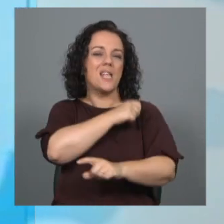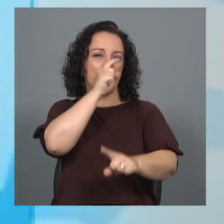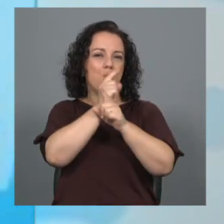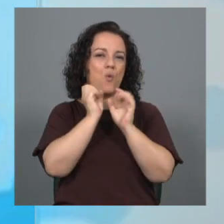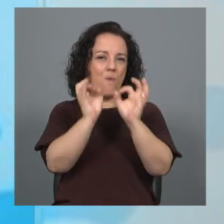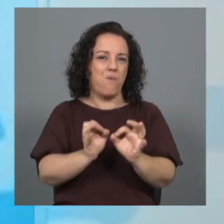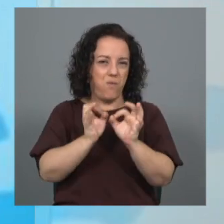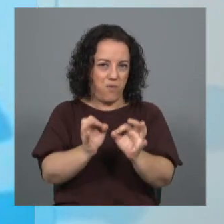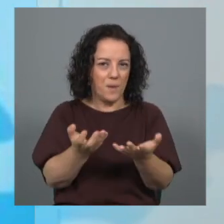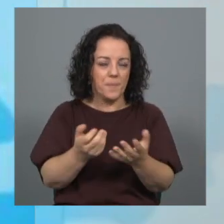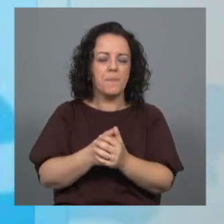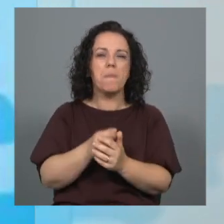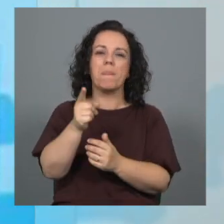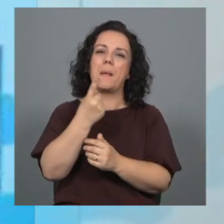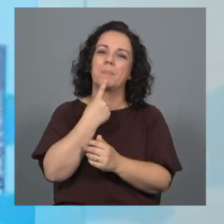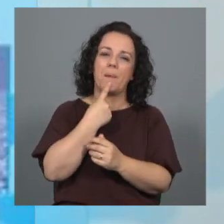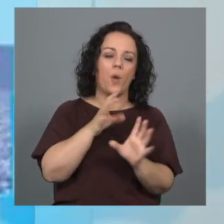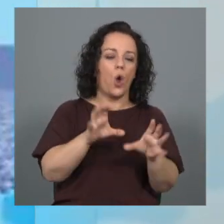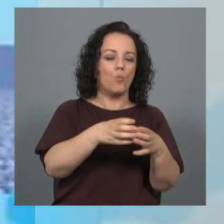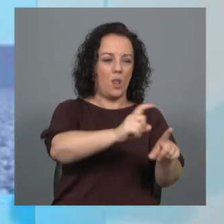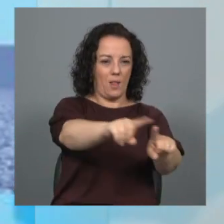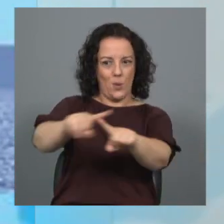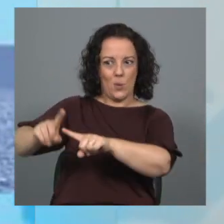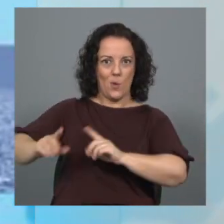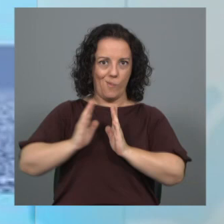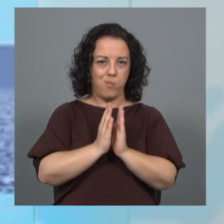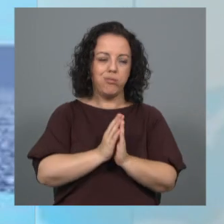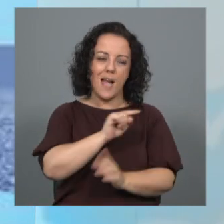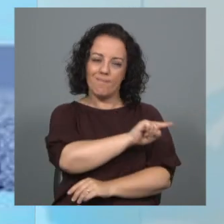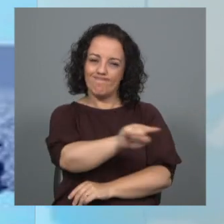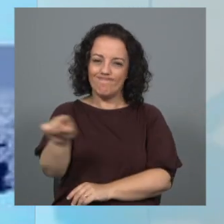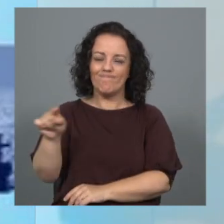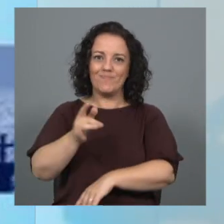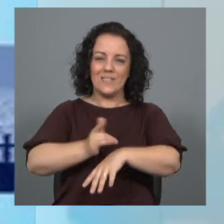que há vontade entre as comunidades, que há uma sensibilidade a crescer